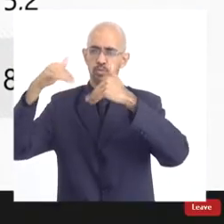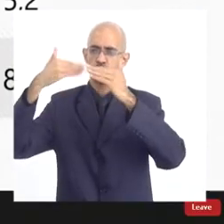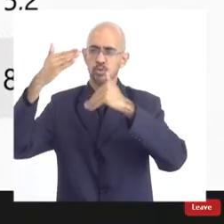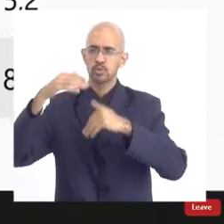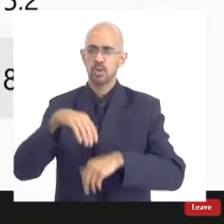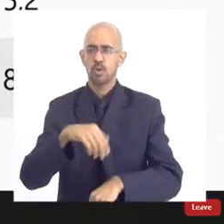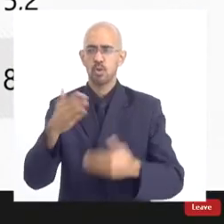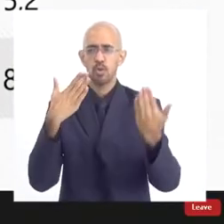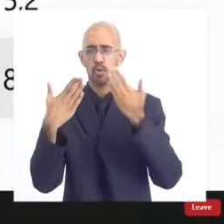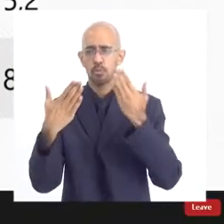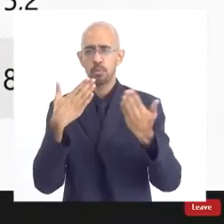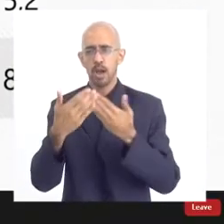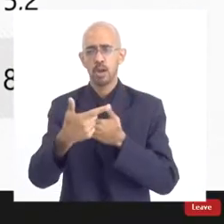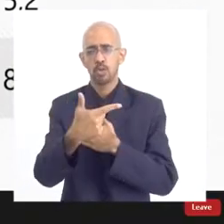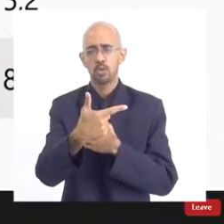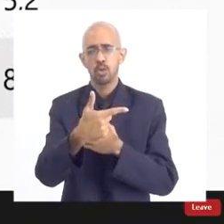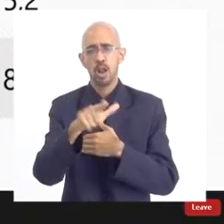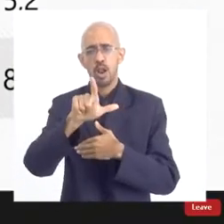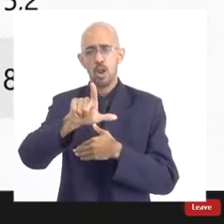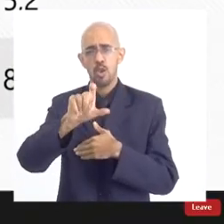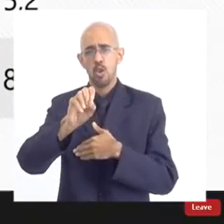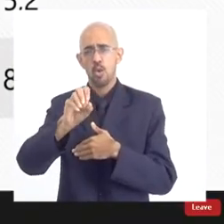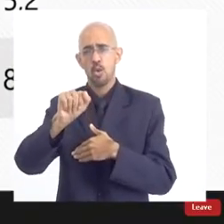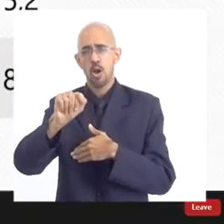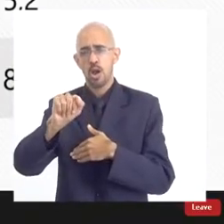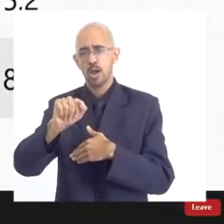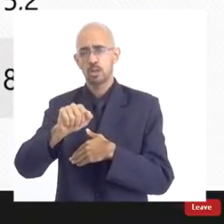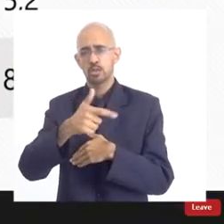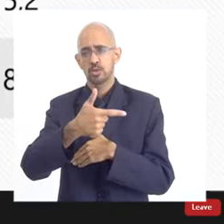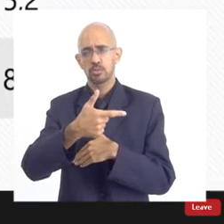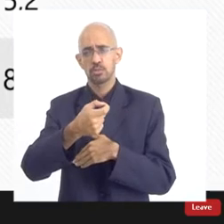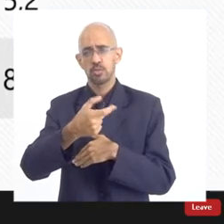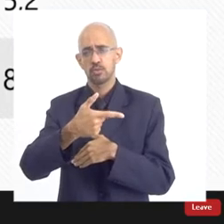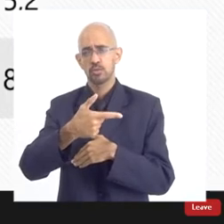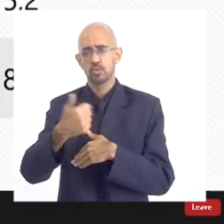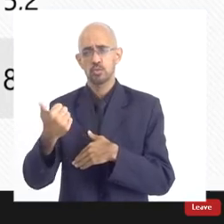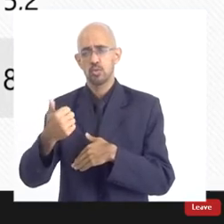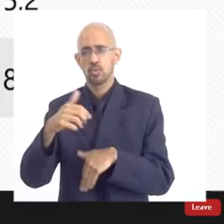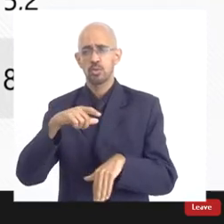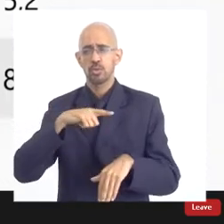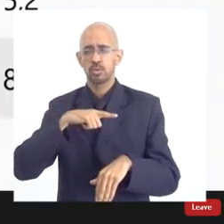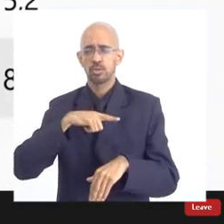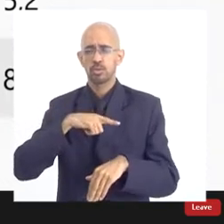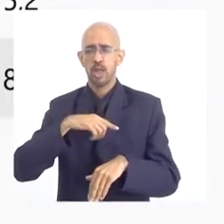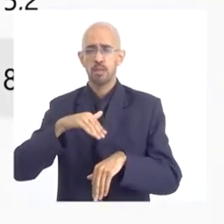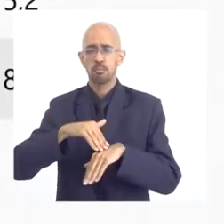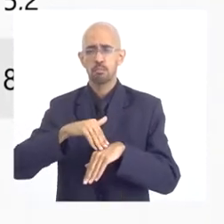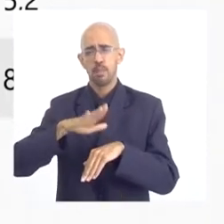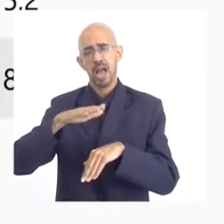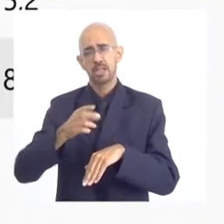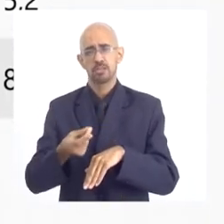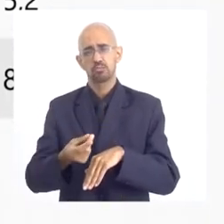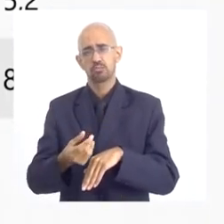de 2021, tem um crescimento tanto nos indicadores de inflação quanto